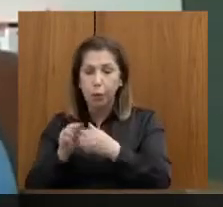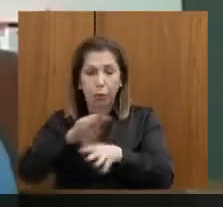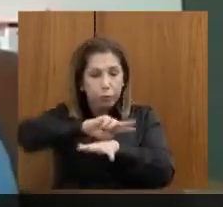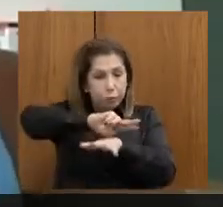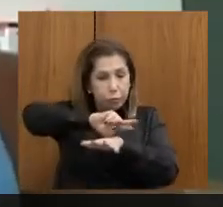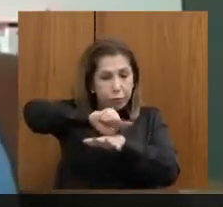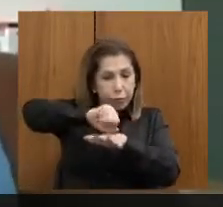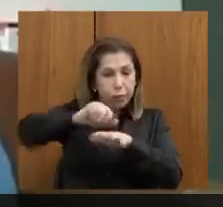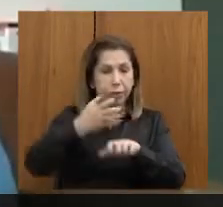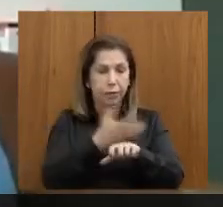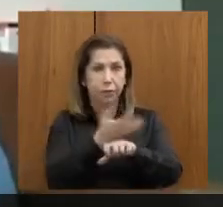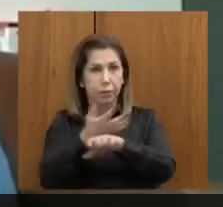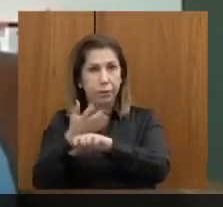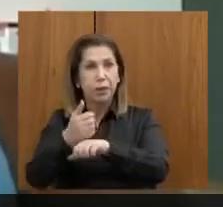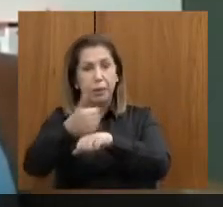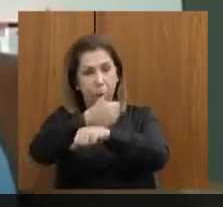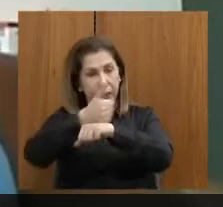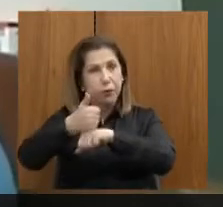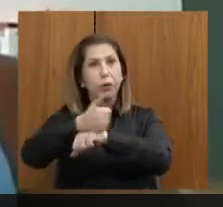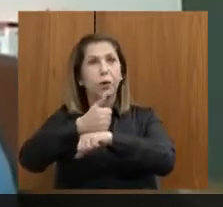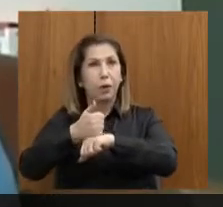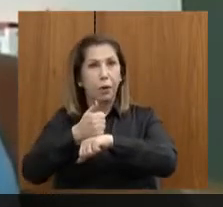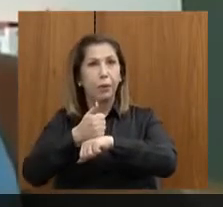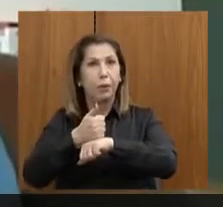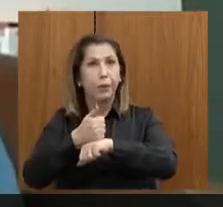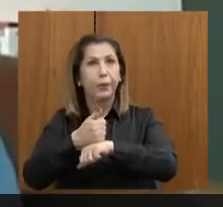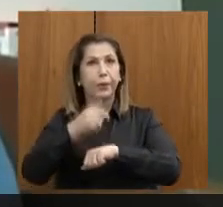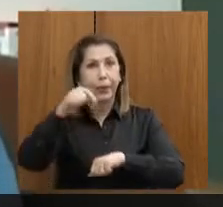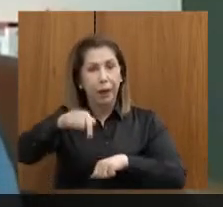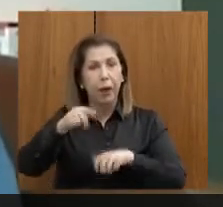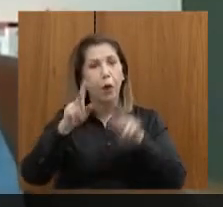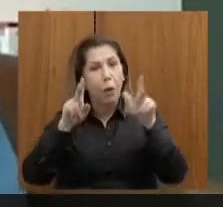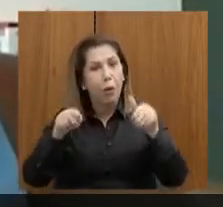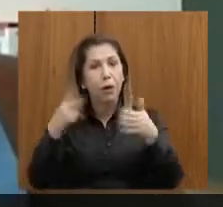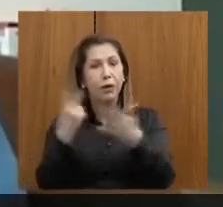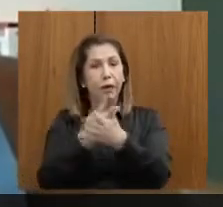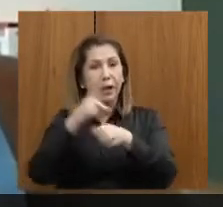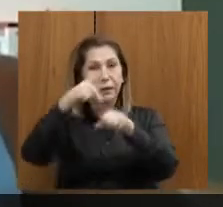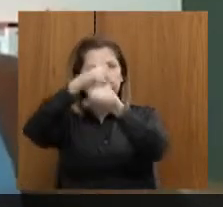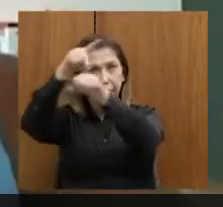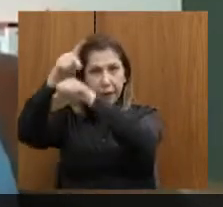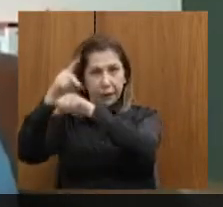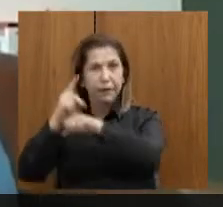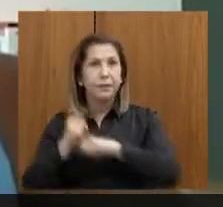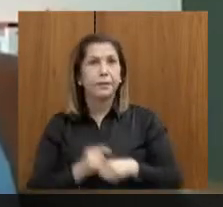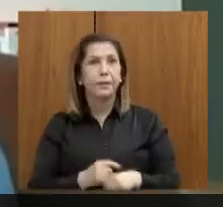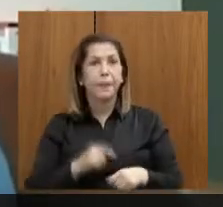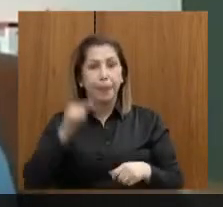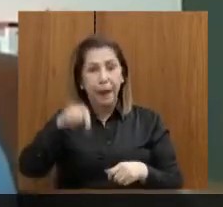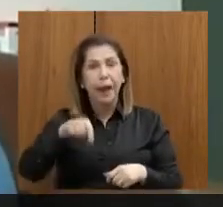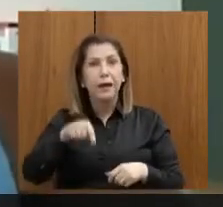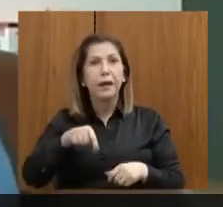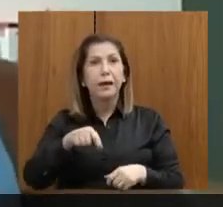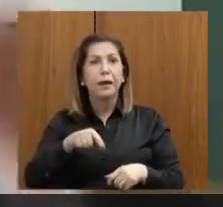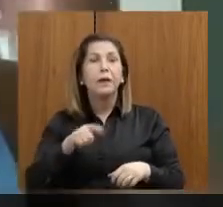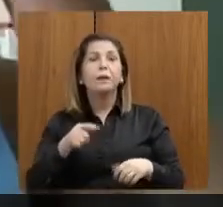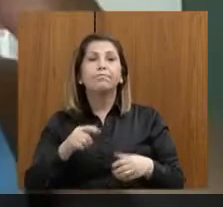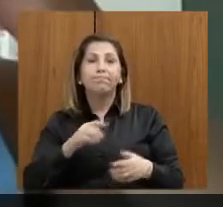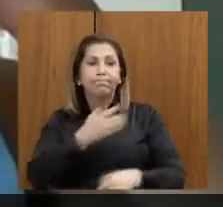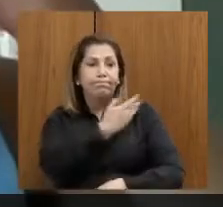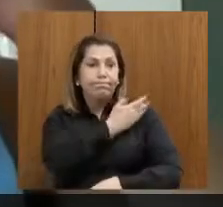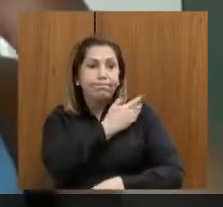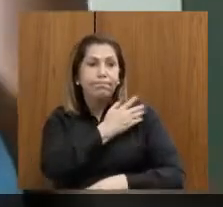Como já é feito no país em relação à violência doméstica e familiar mas saber o que deleita racial e violência religiosa